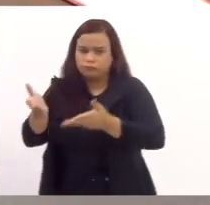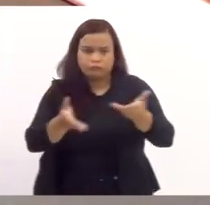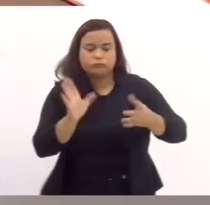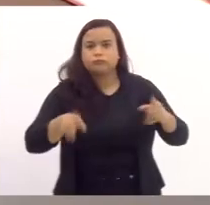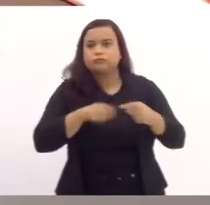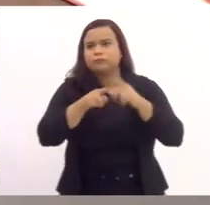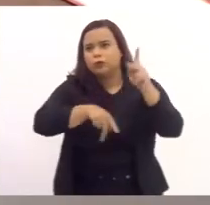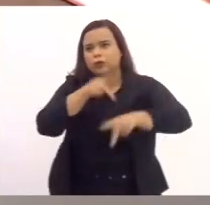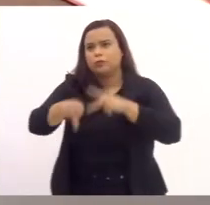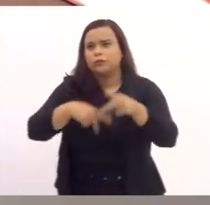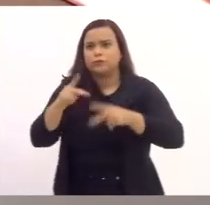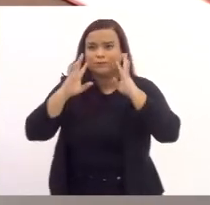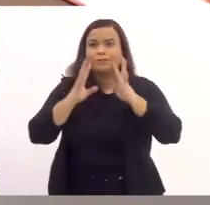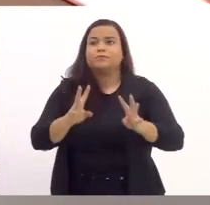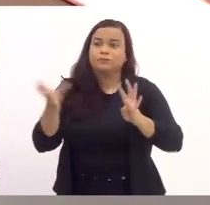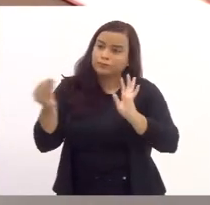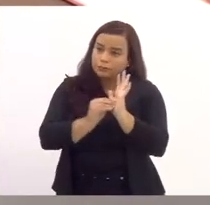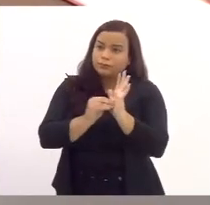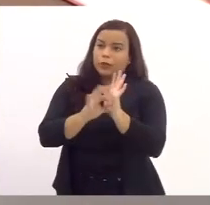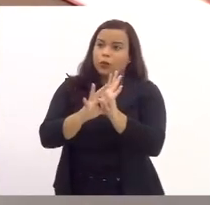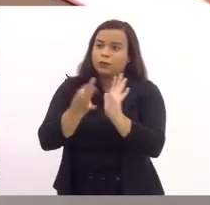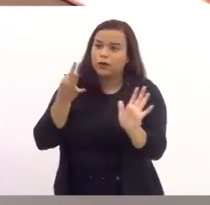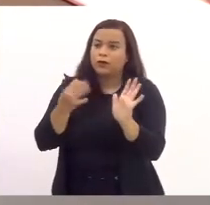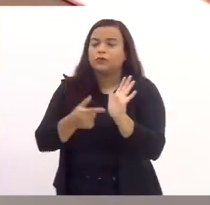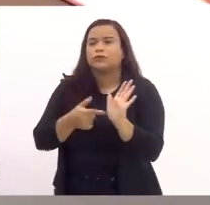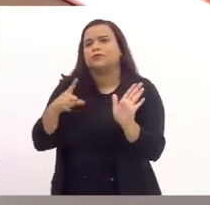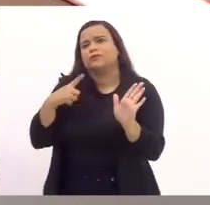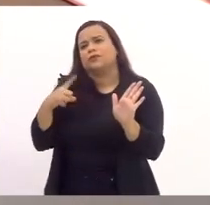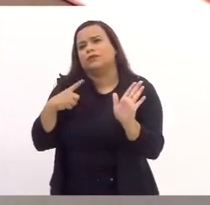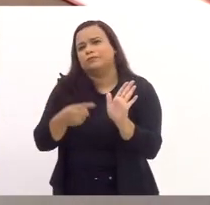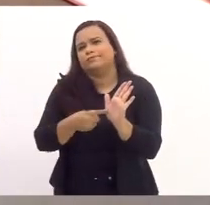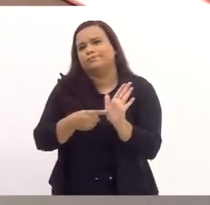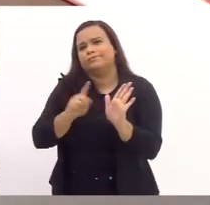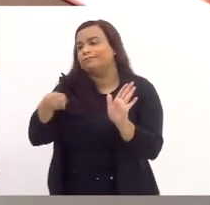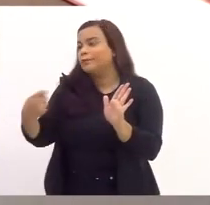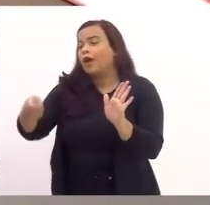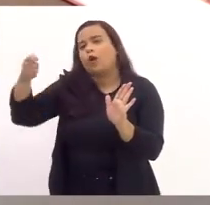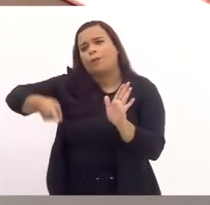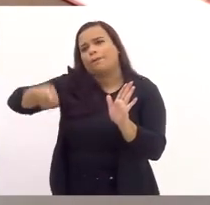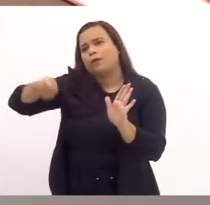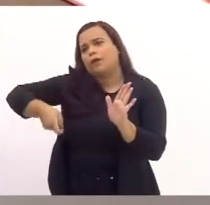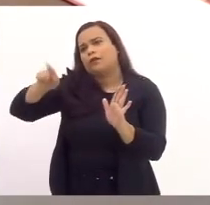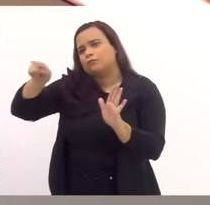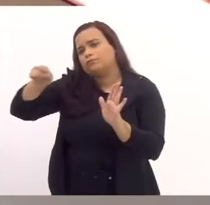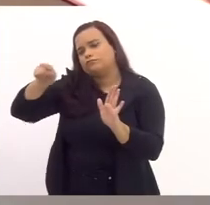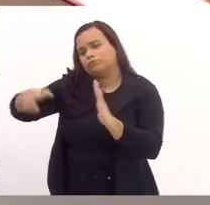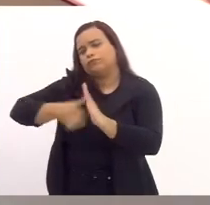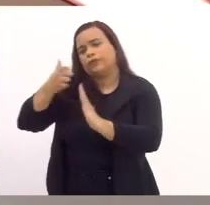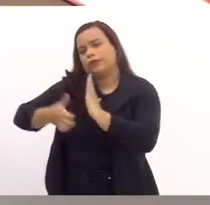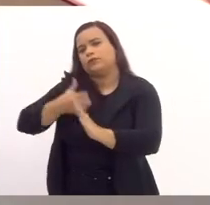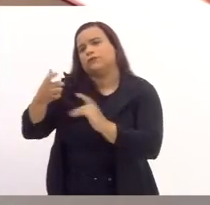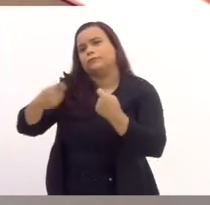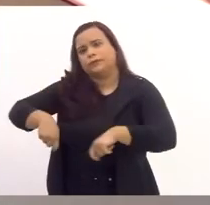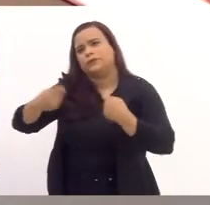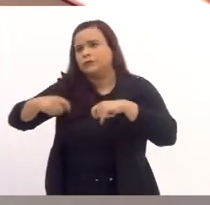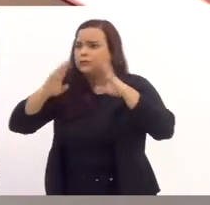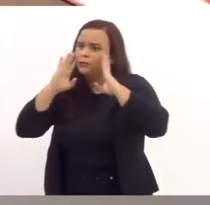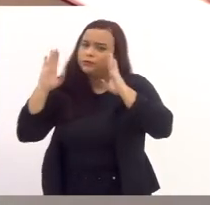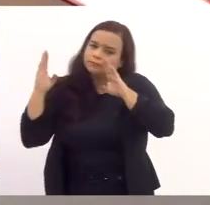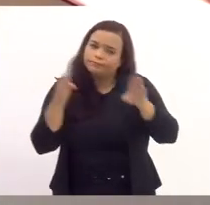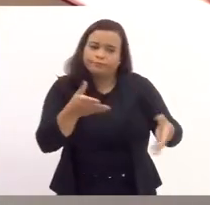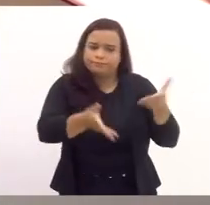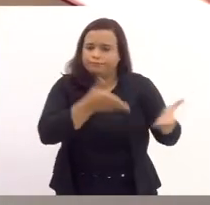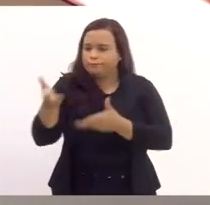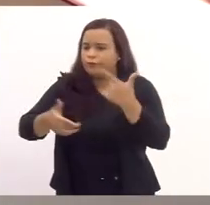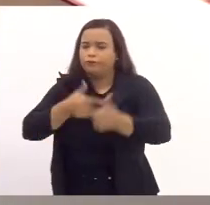estão previstos aqui no contrato de concessão, é uma obrigação da concessionária, então, zelar por esse bom